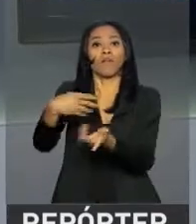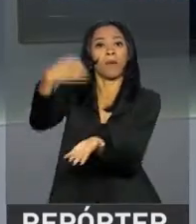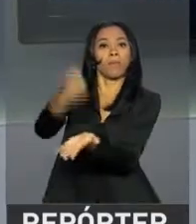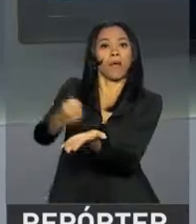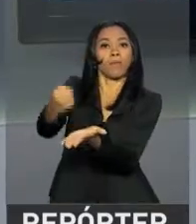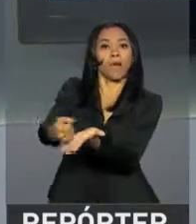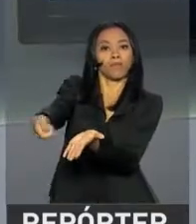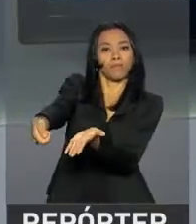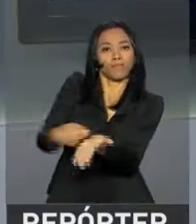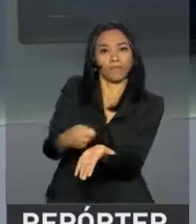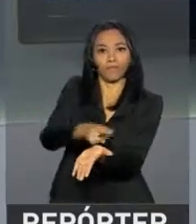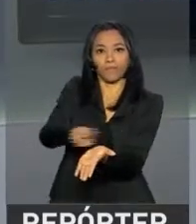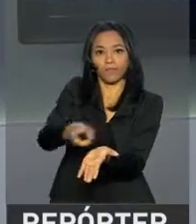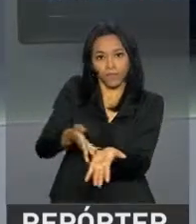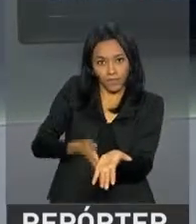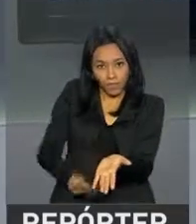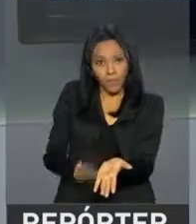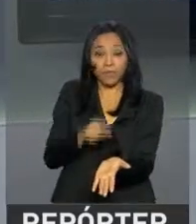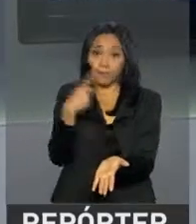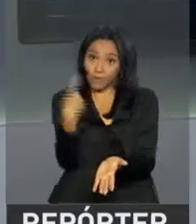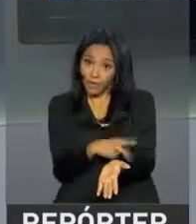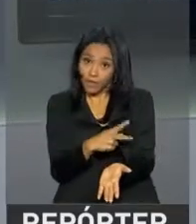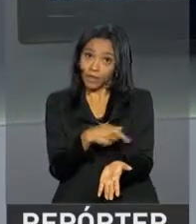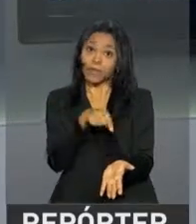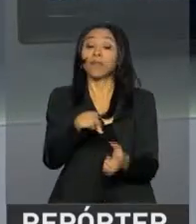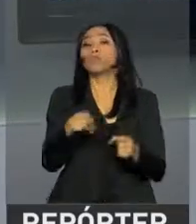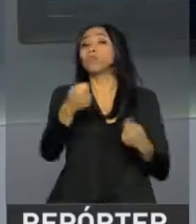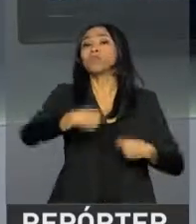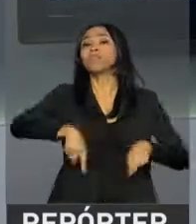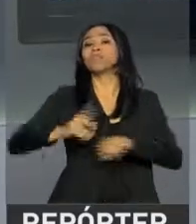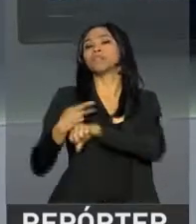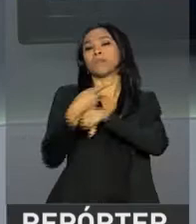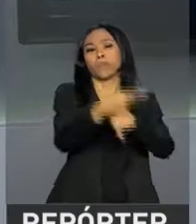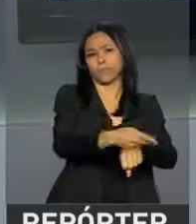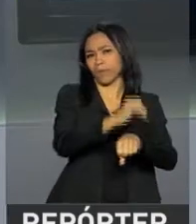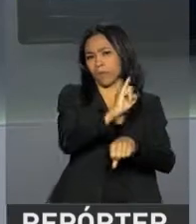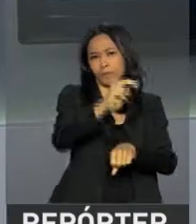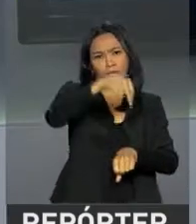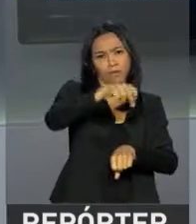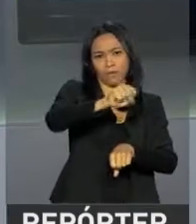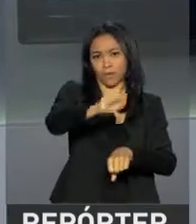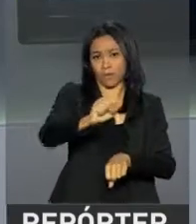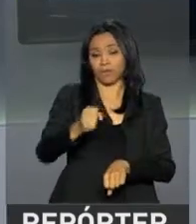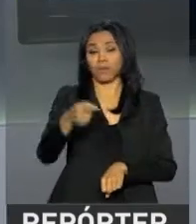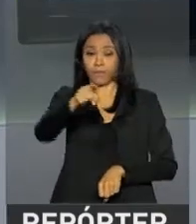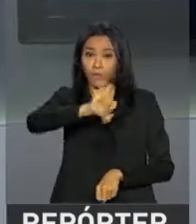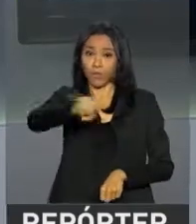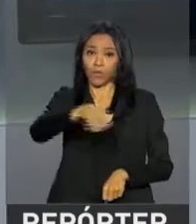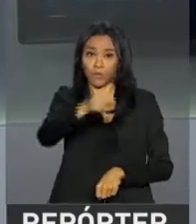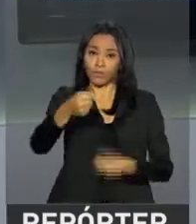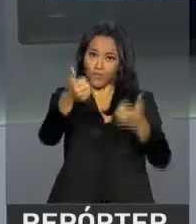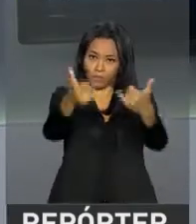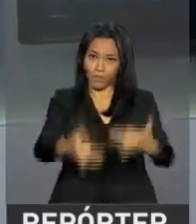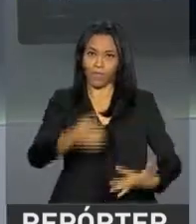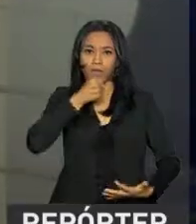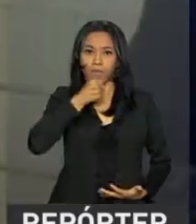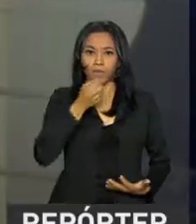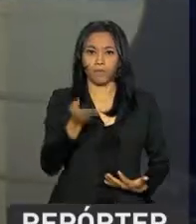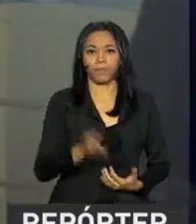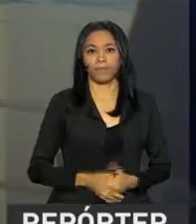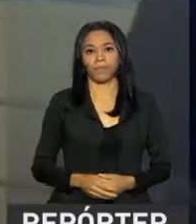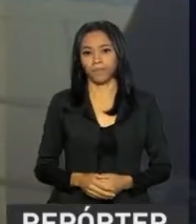necessidade de ir a uma agência do instituto nacional de seguro social inss o repórter joão pedro neto explica